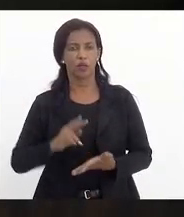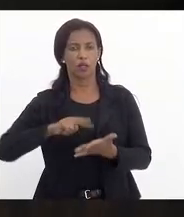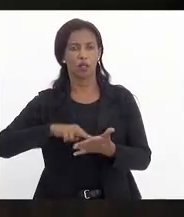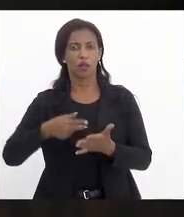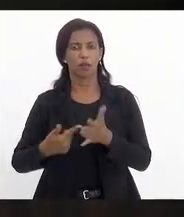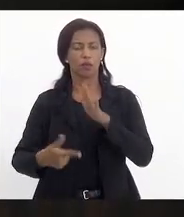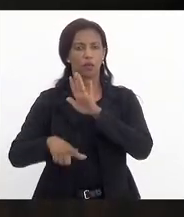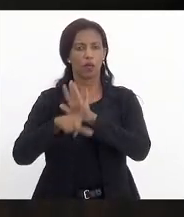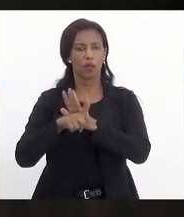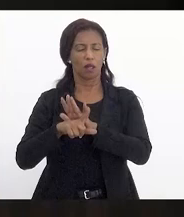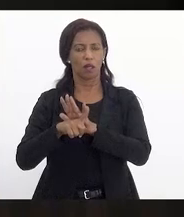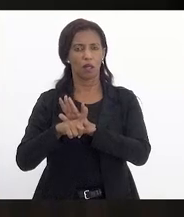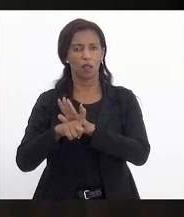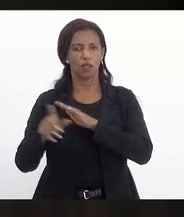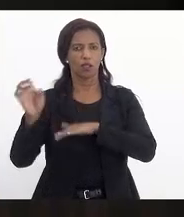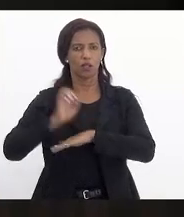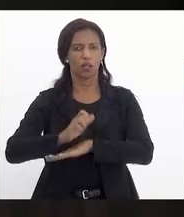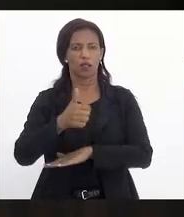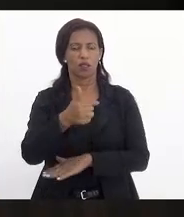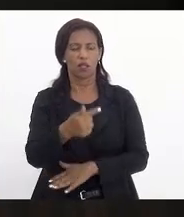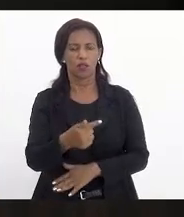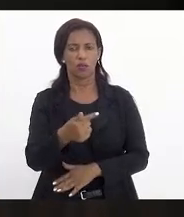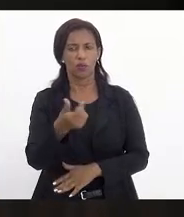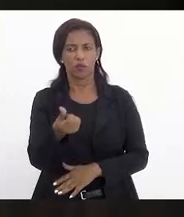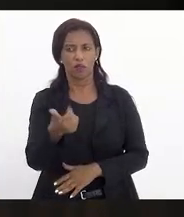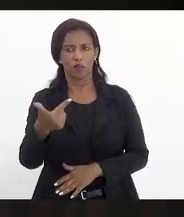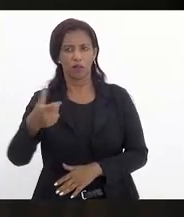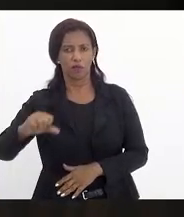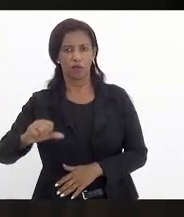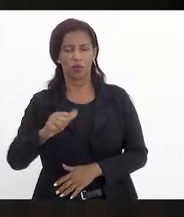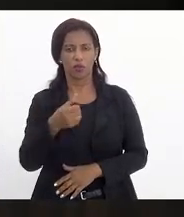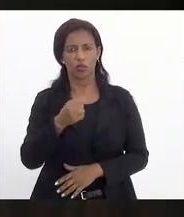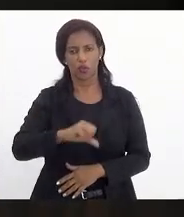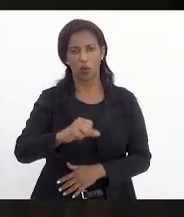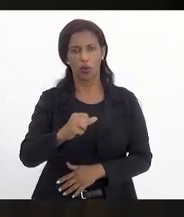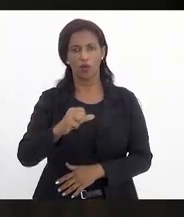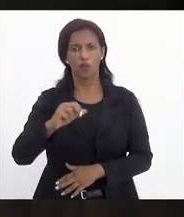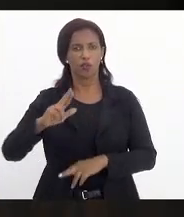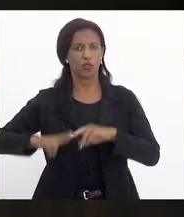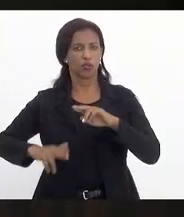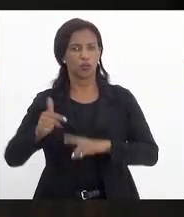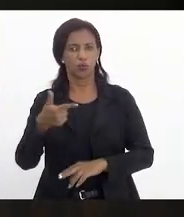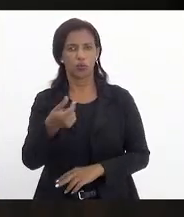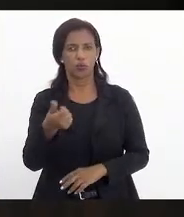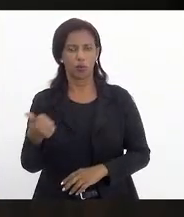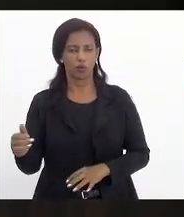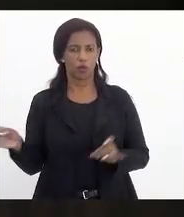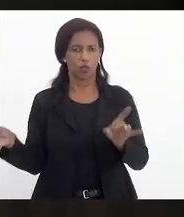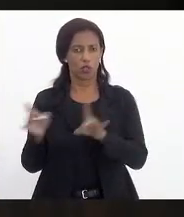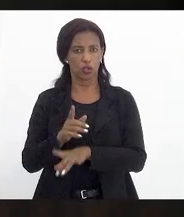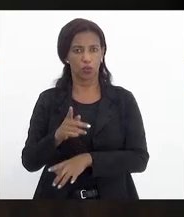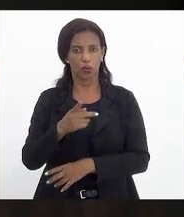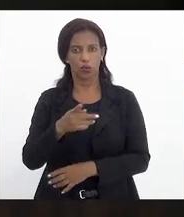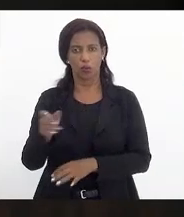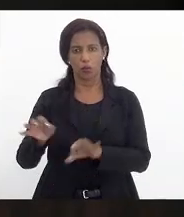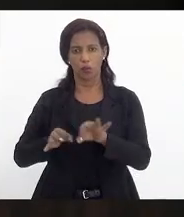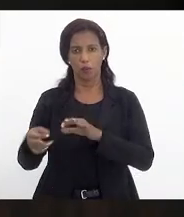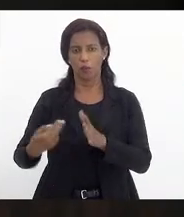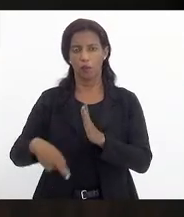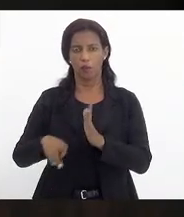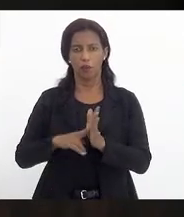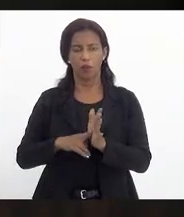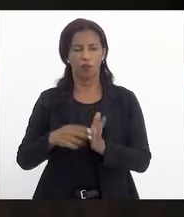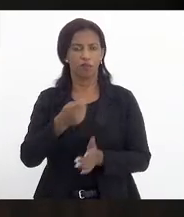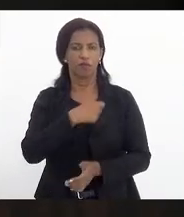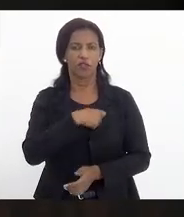a lei estadual 7.629, de 9 de junho de 2017, que dispõe sobre o plano de recuperação fiscal do Estado do